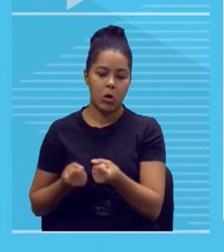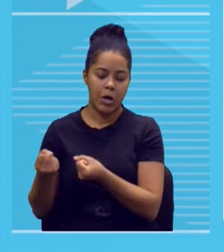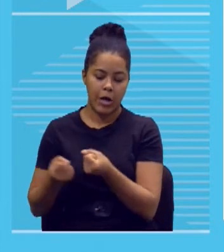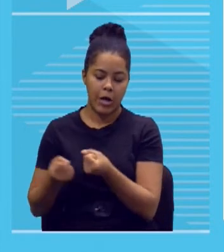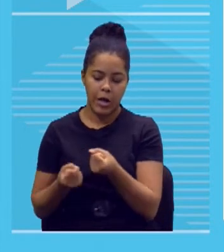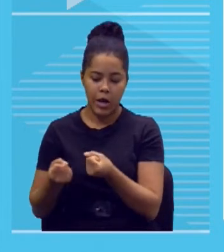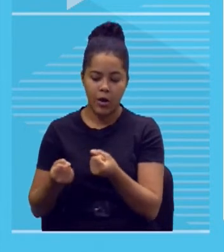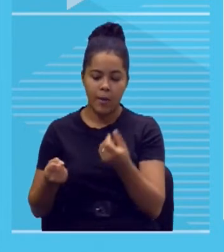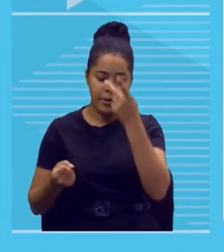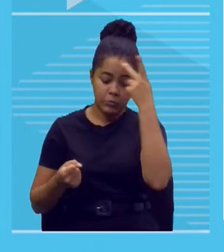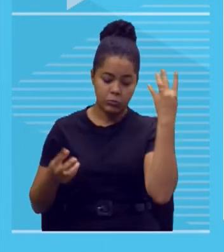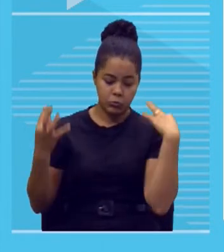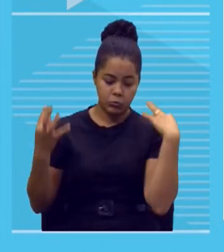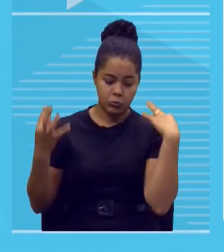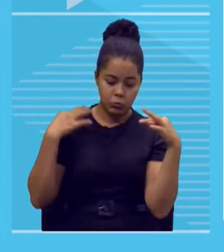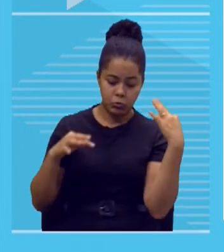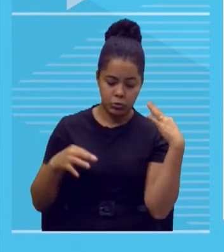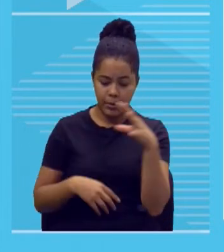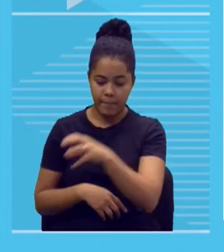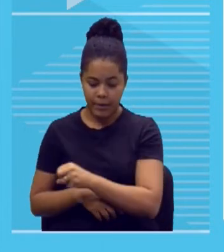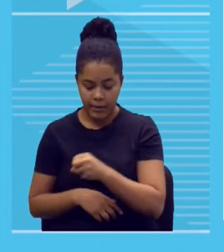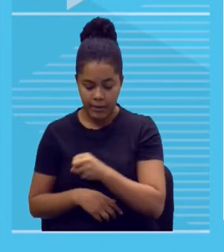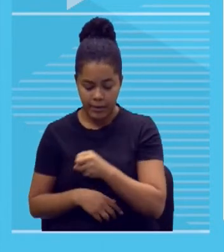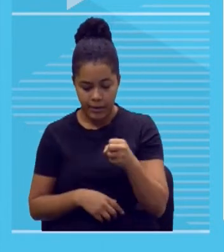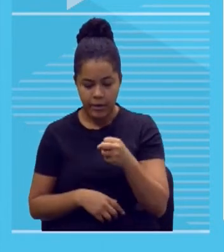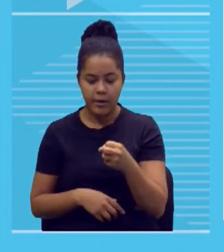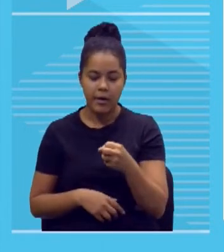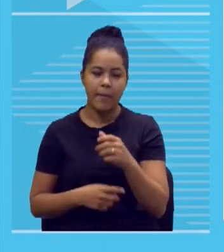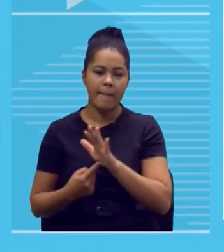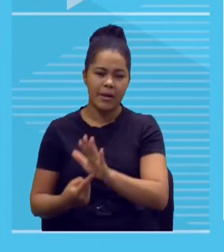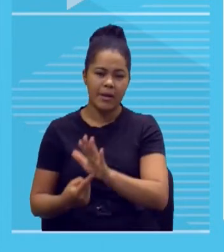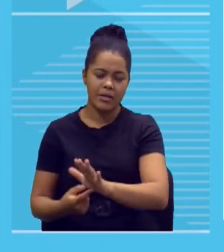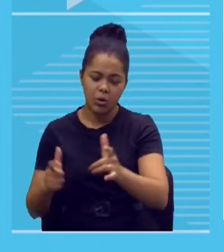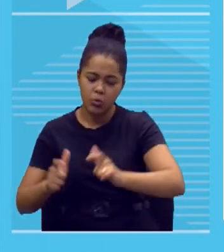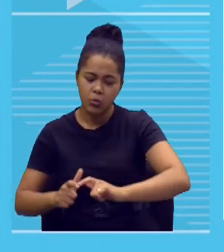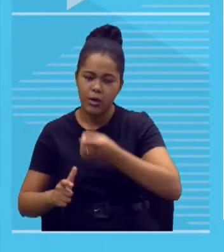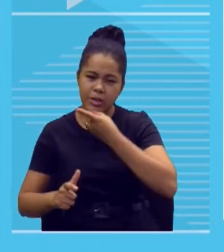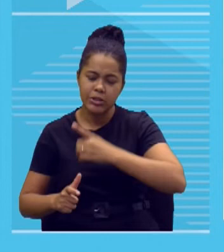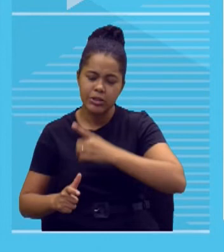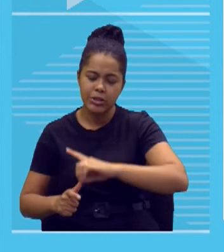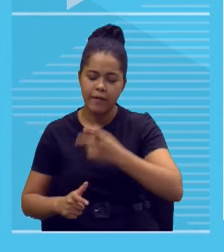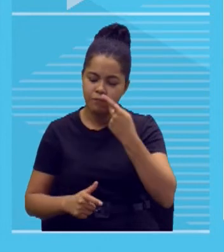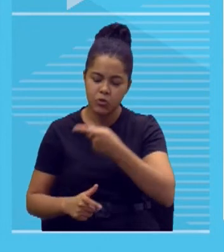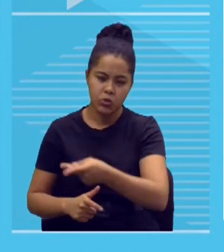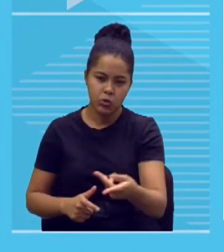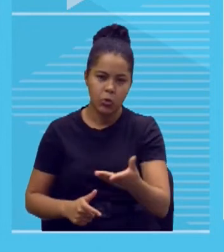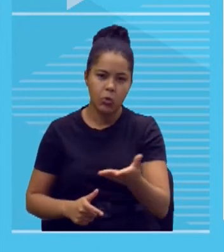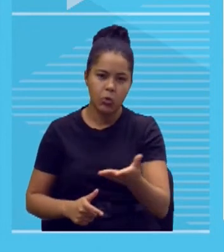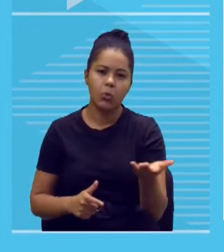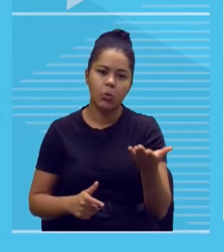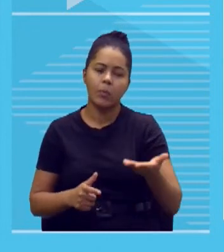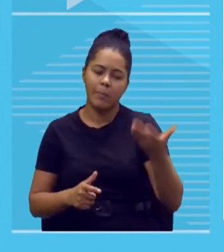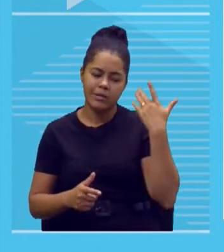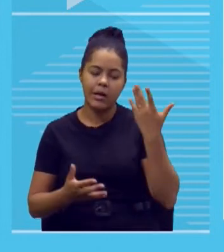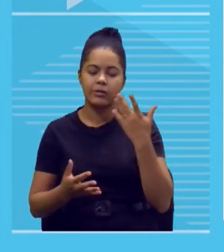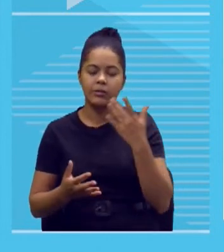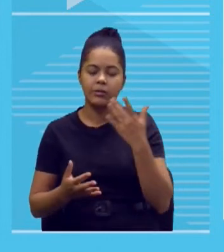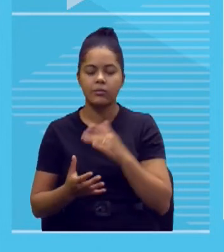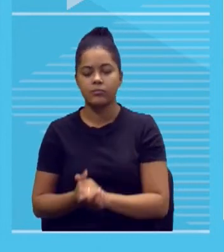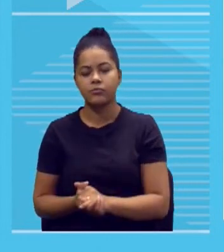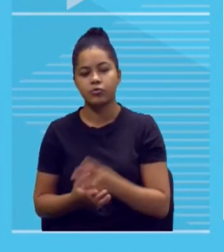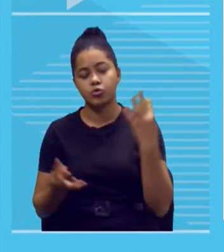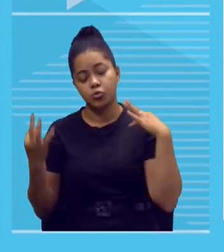levar os turistas para mostrar o lugar por onde Davi passou sabe e a negócio é diferente